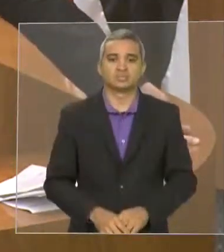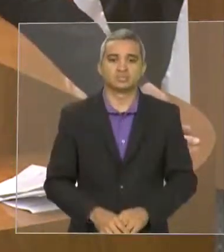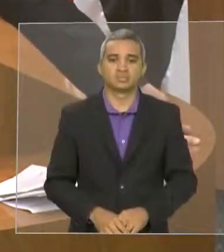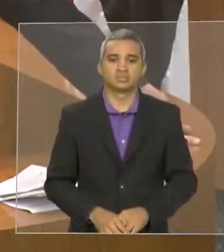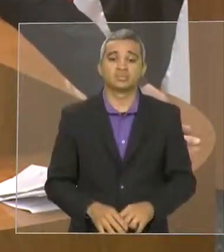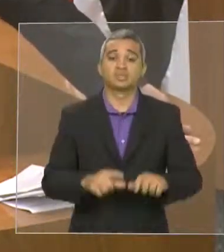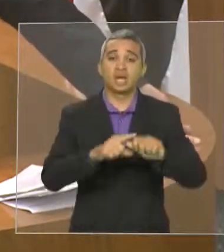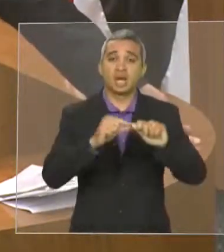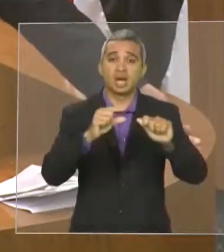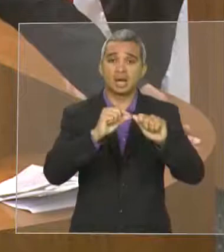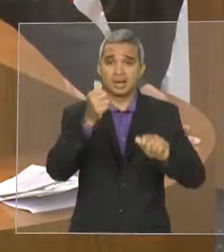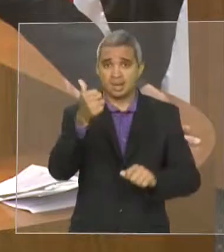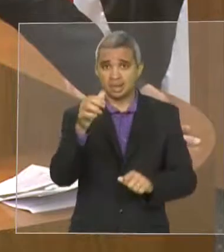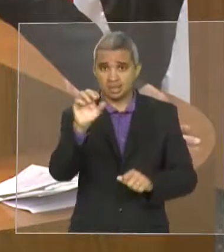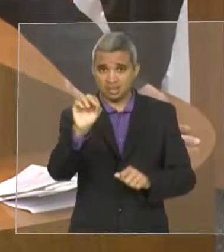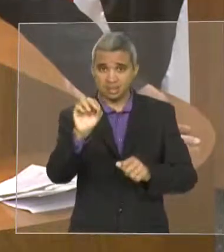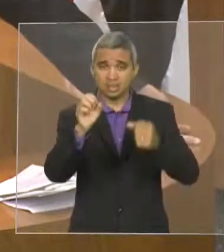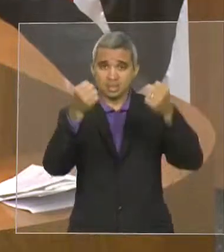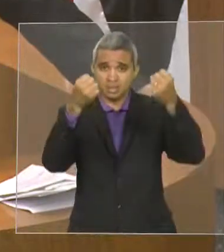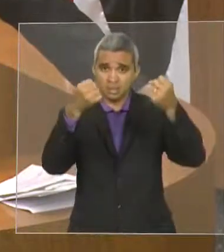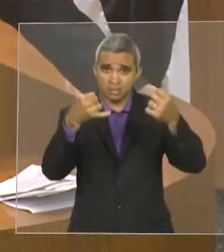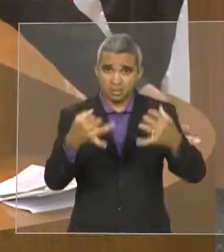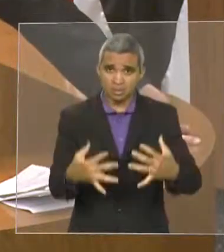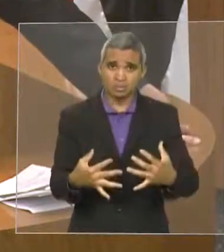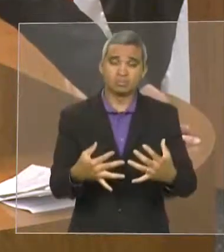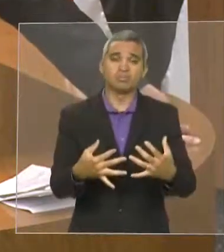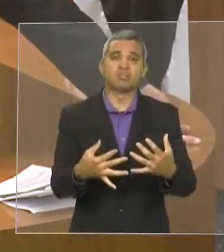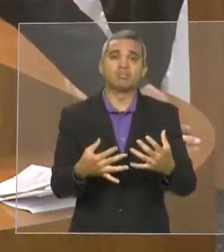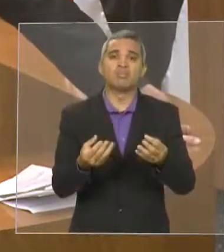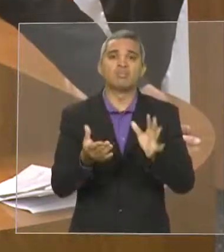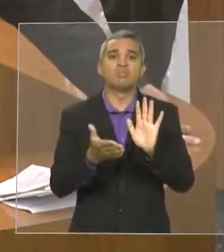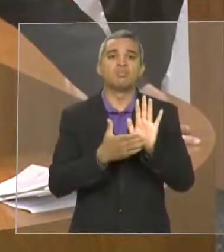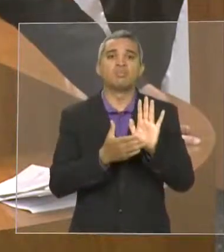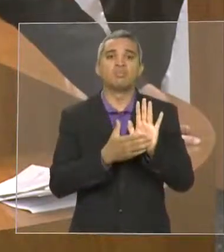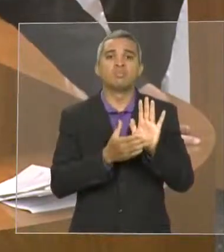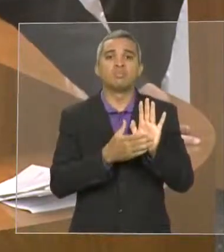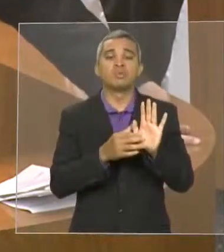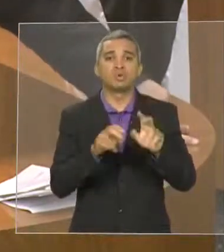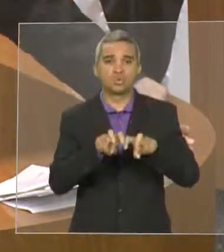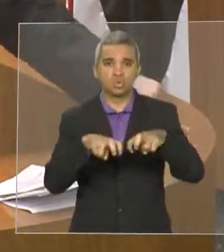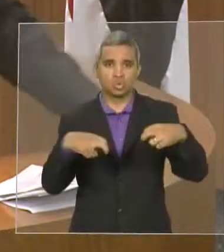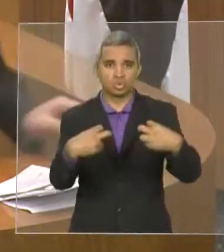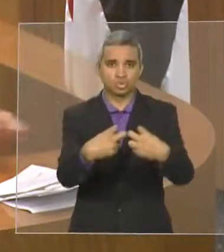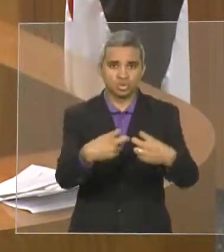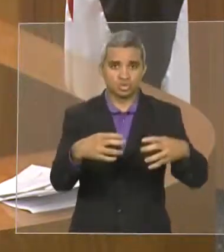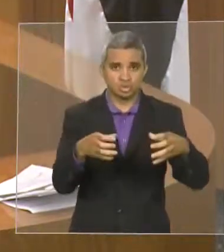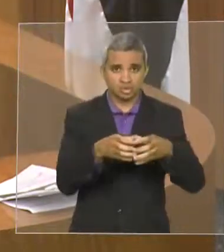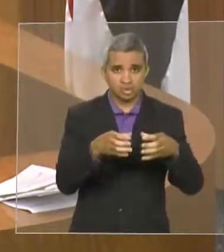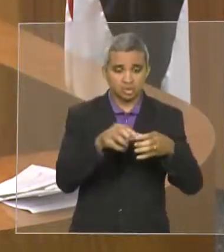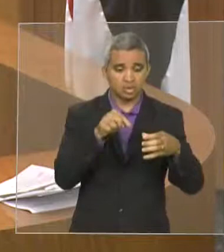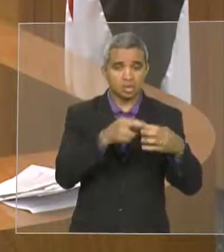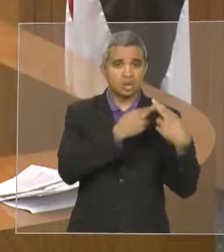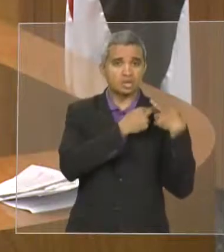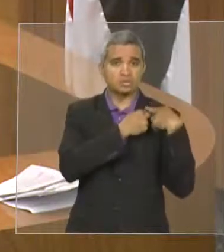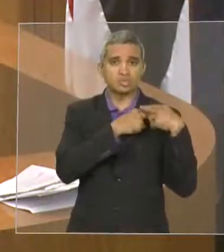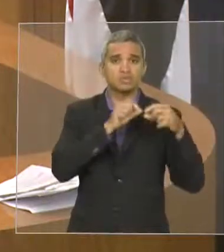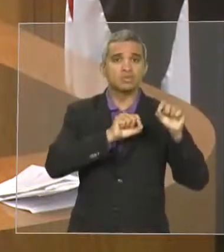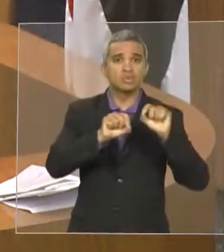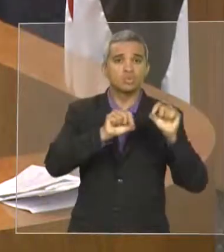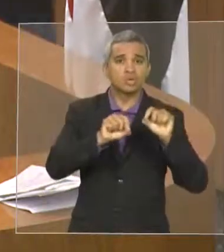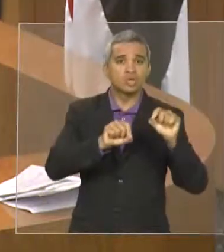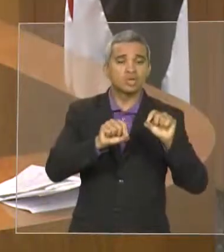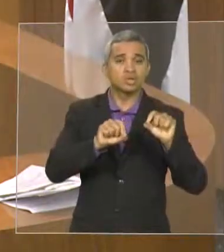artigo 10º trata exatamente das competências do Conselho Deliberativo, que a medida provisória chama de